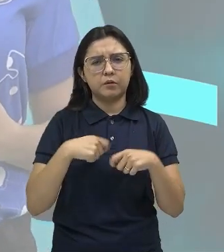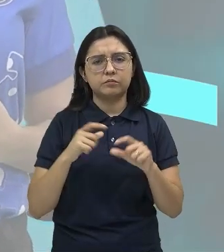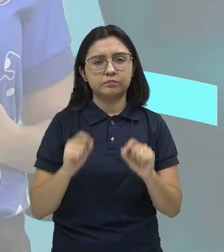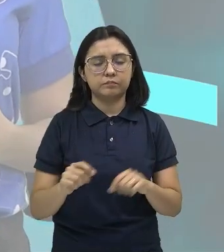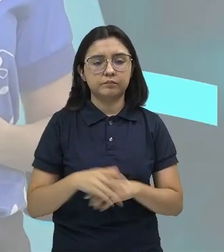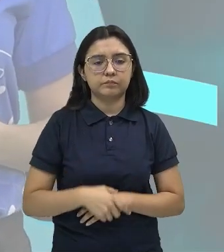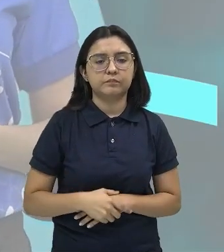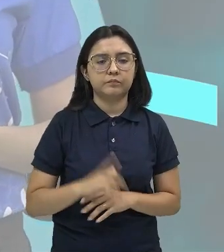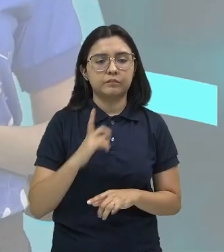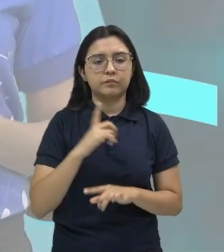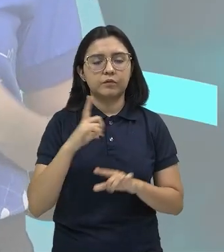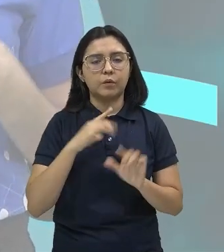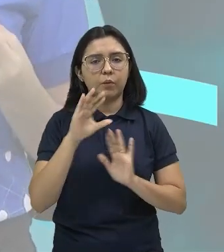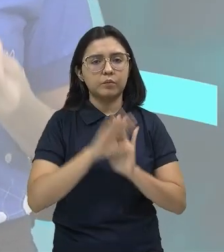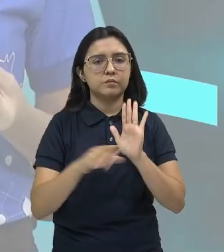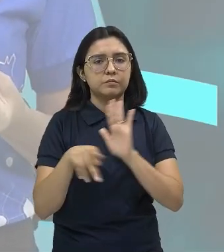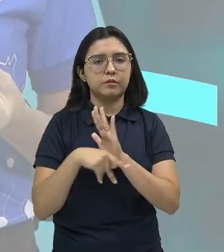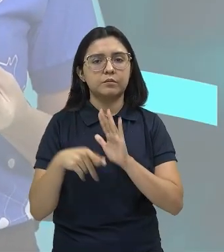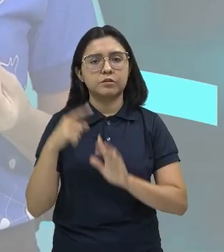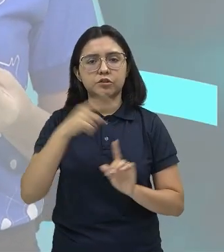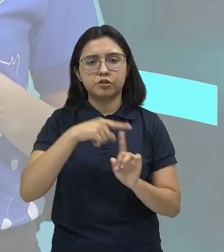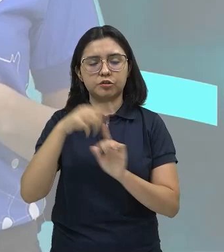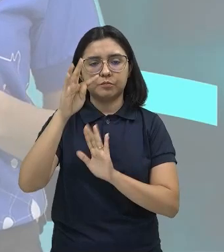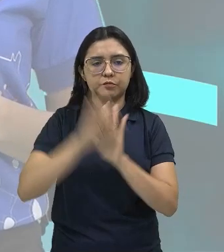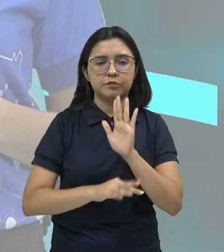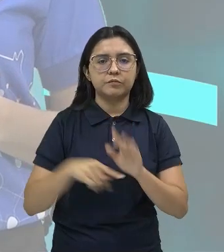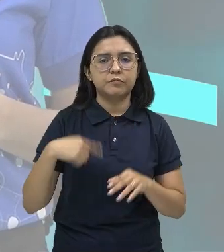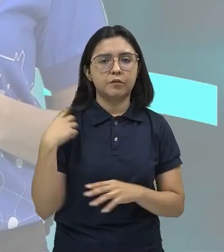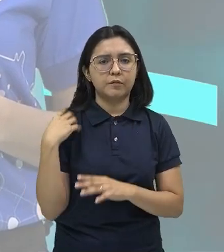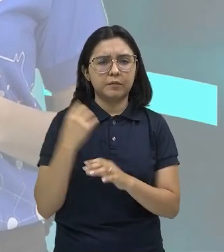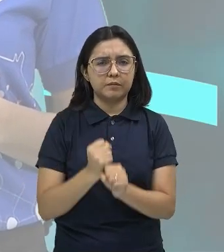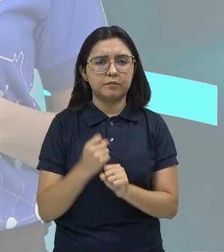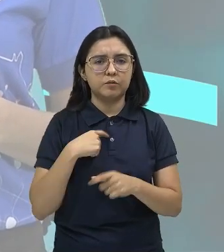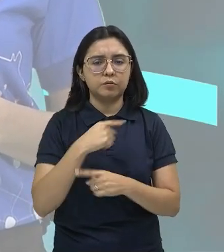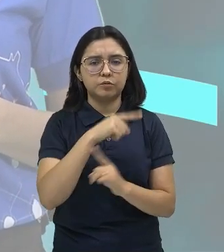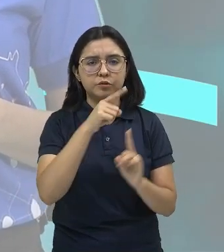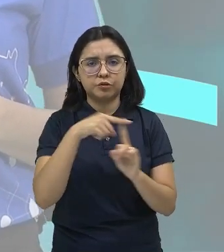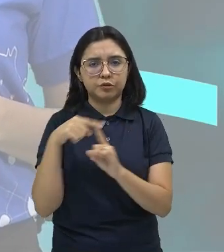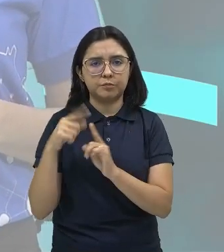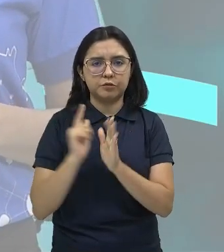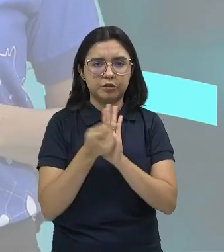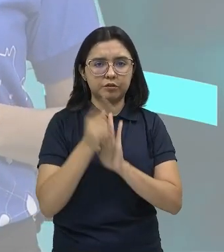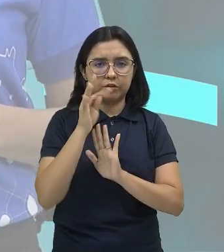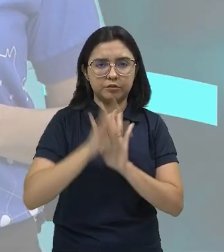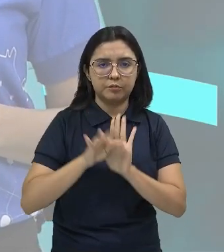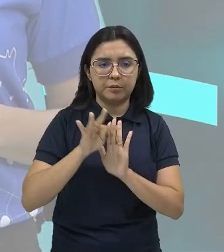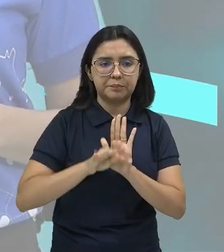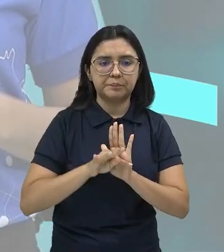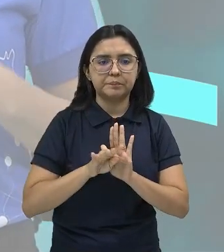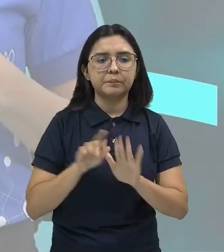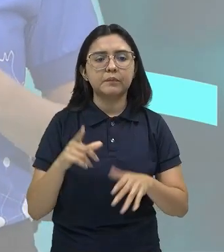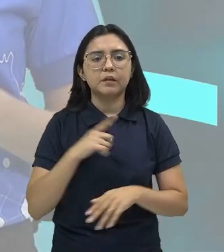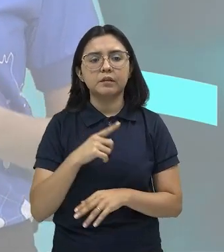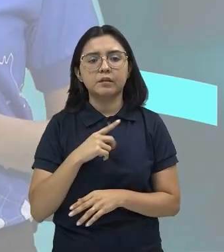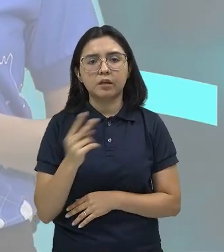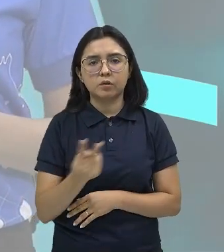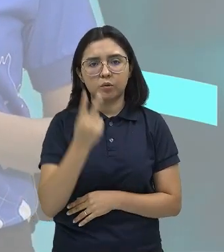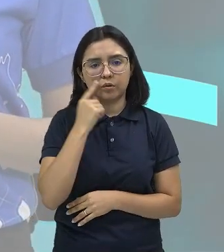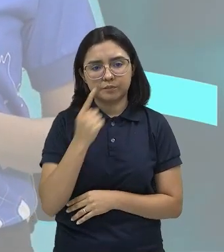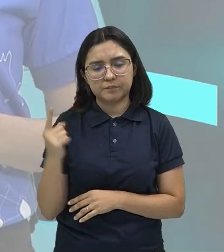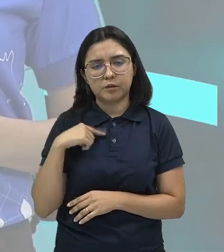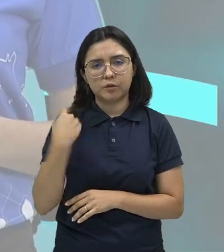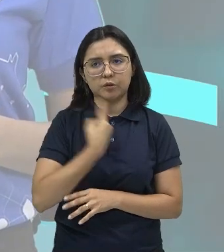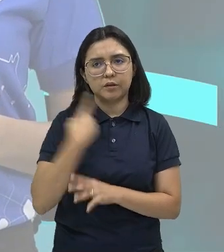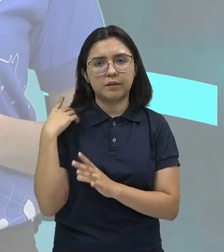definição desse tipo de texto. Vamos relembrar os tipos textuais. Então, nós temos dois aqui para a gente